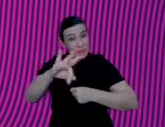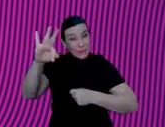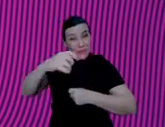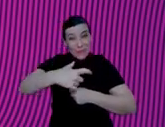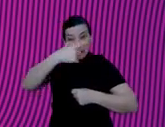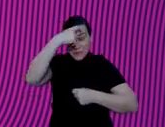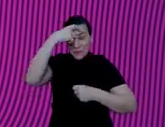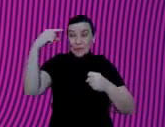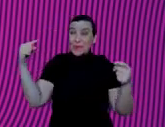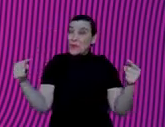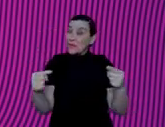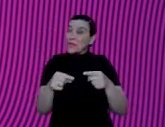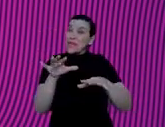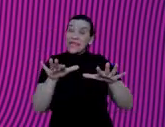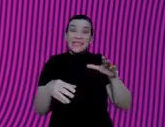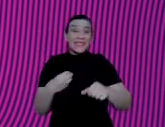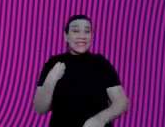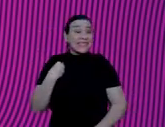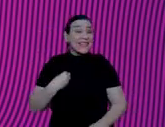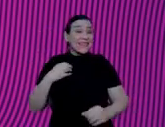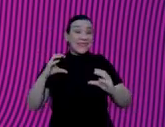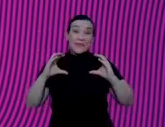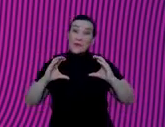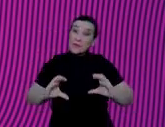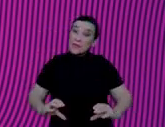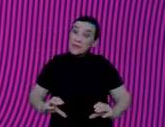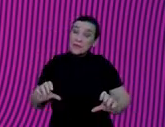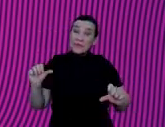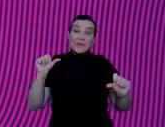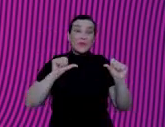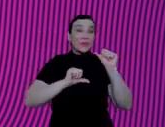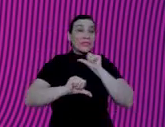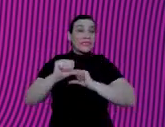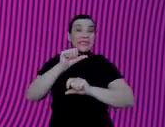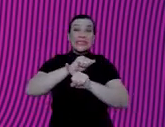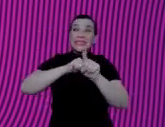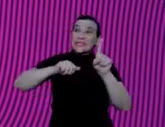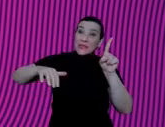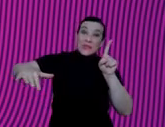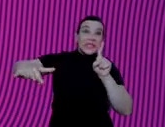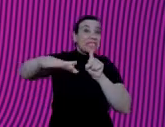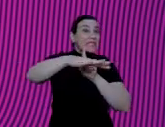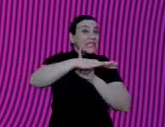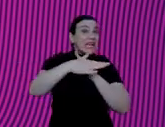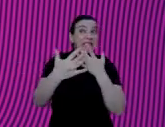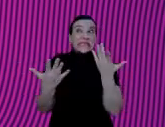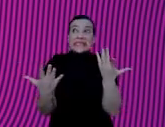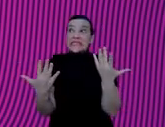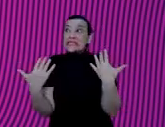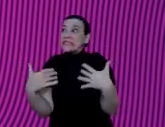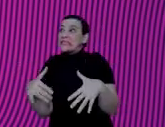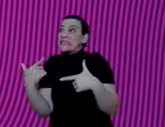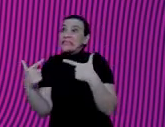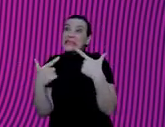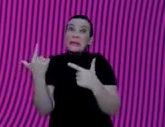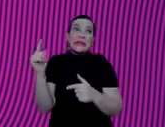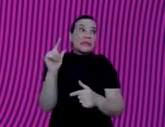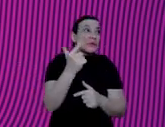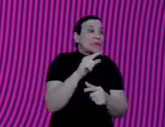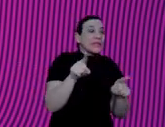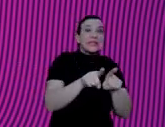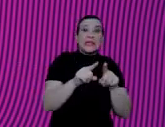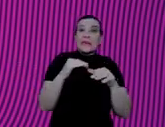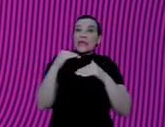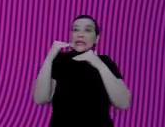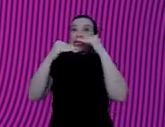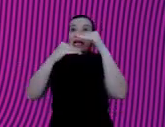tem a ver com mudanças na nossa sociedade, né? Uma maior insegurança do emprego, o fim das carreiras de toda a vida, do emprego